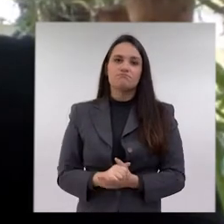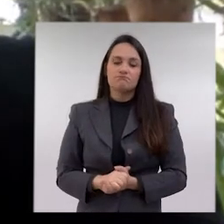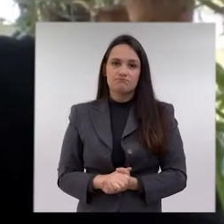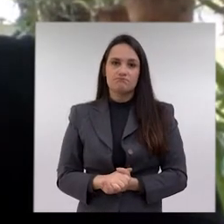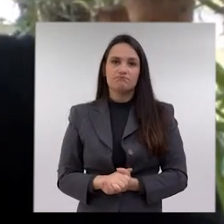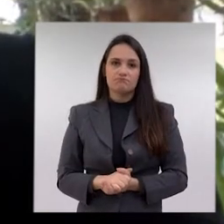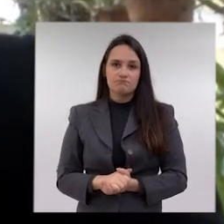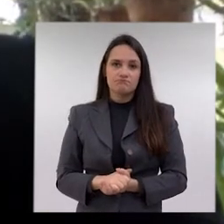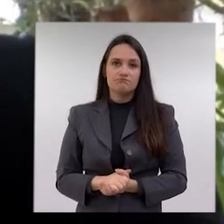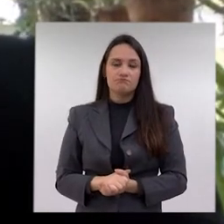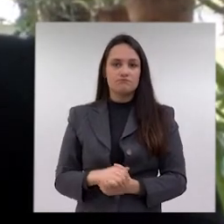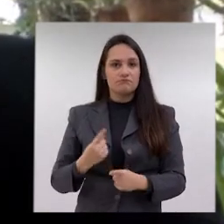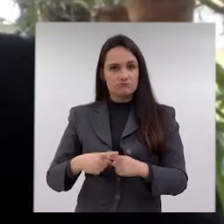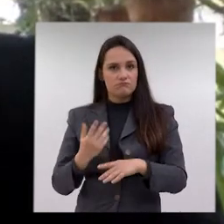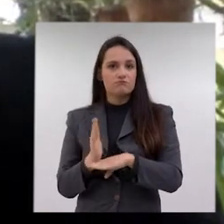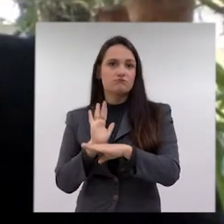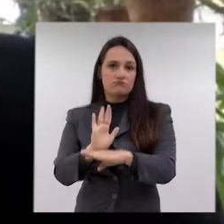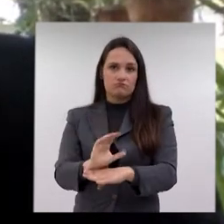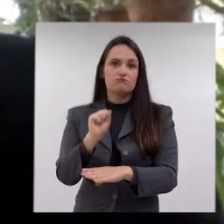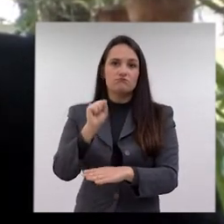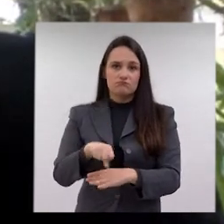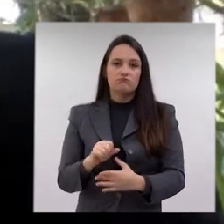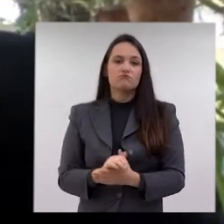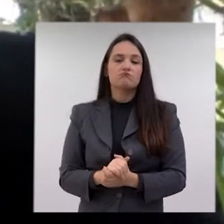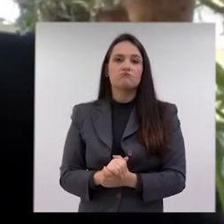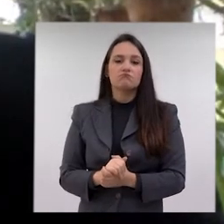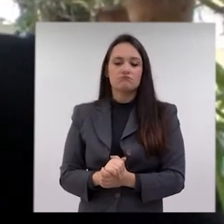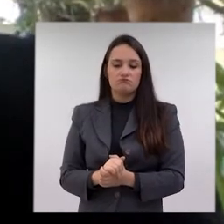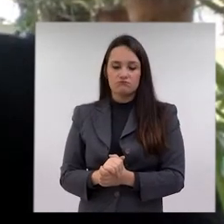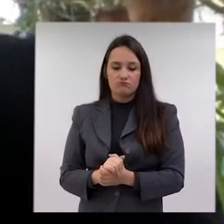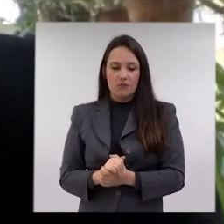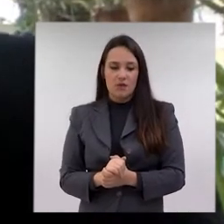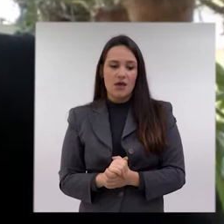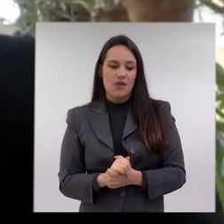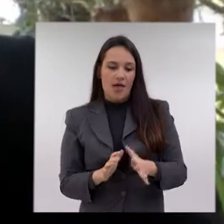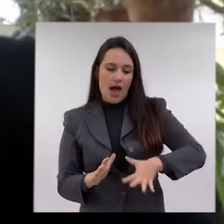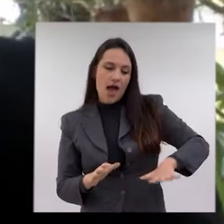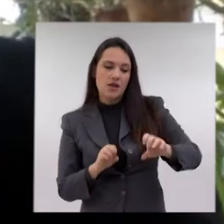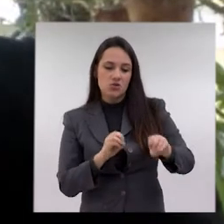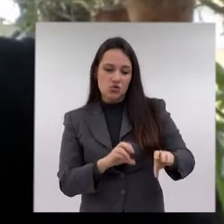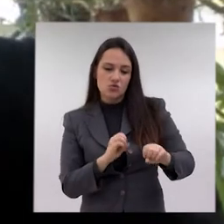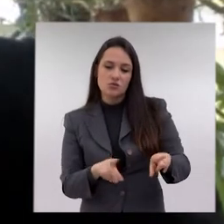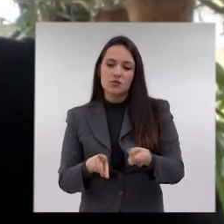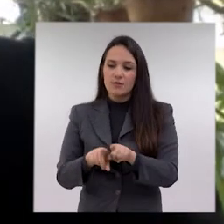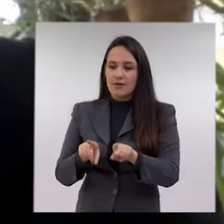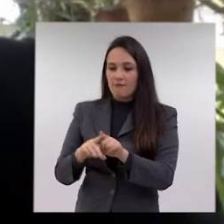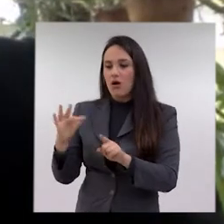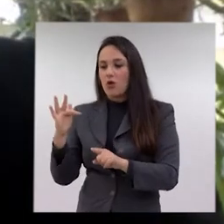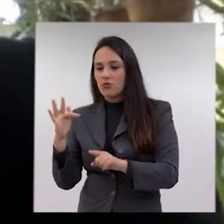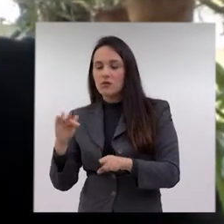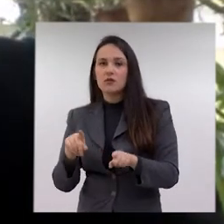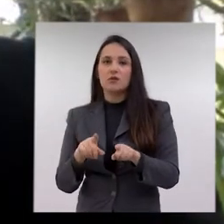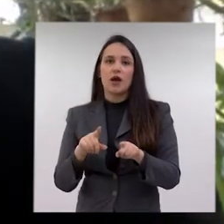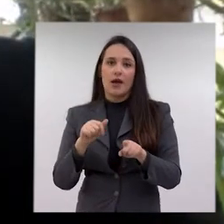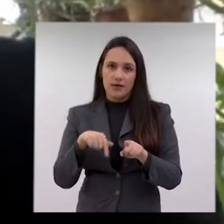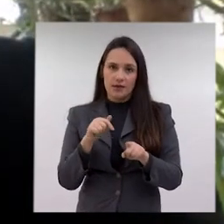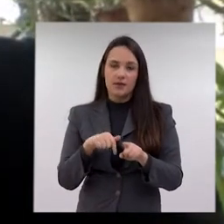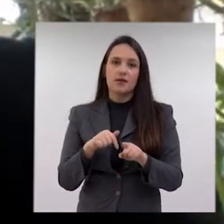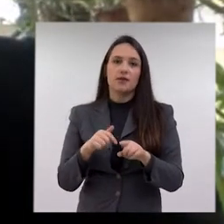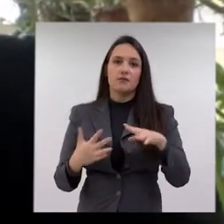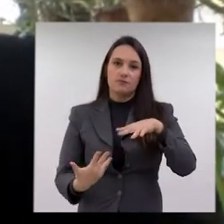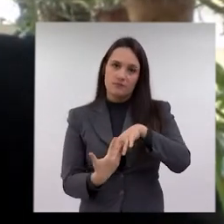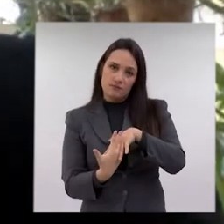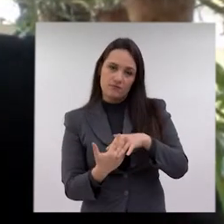em relação às suas contribuições no ensino e na graduação no Mato Grosso do Sul e na